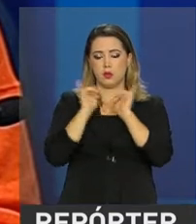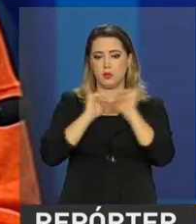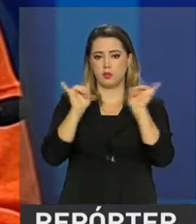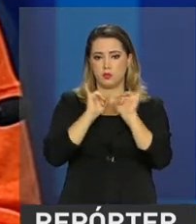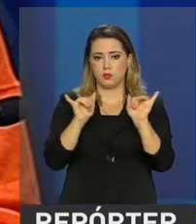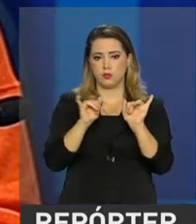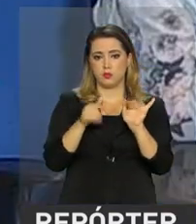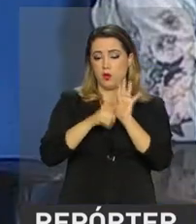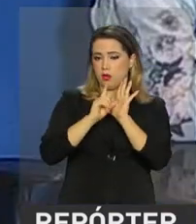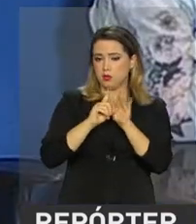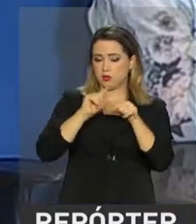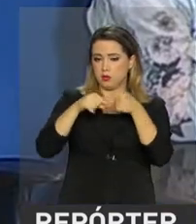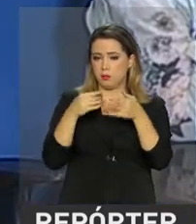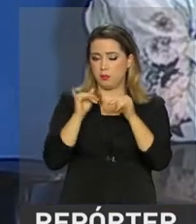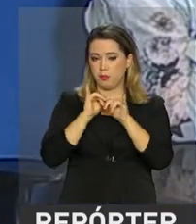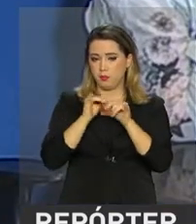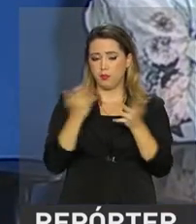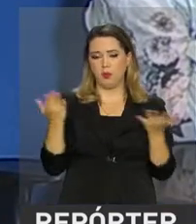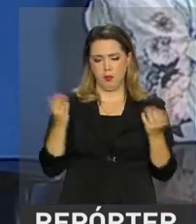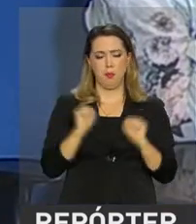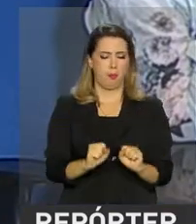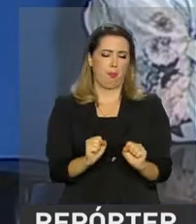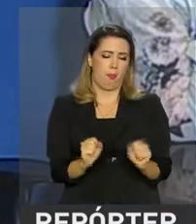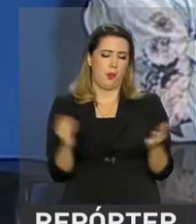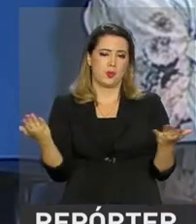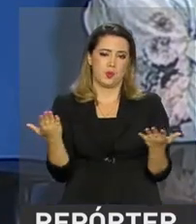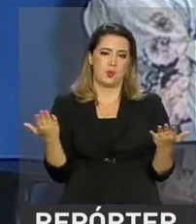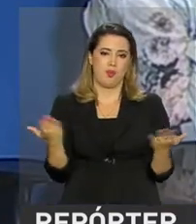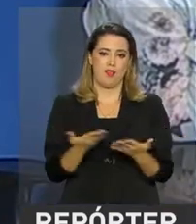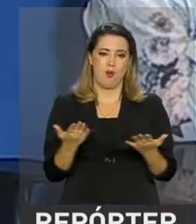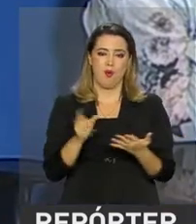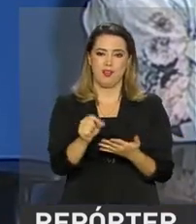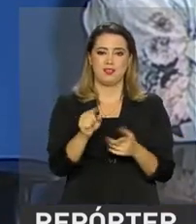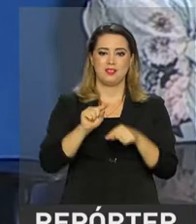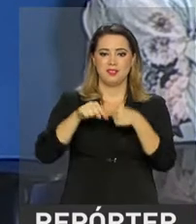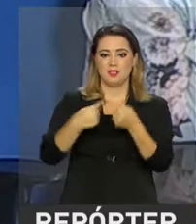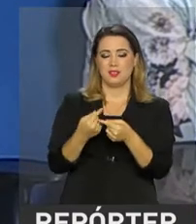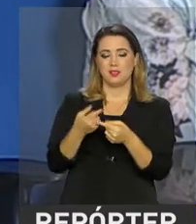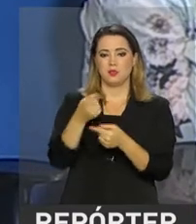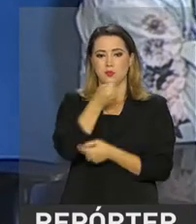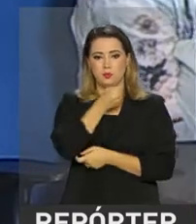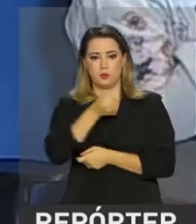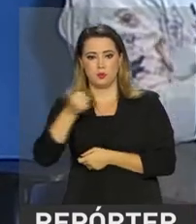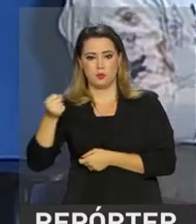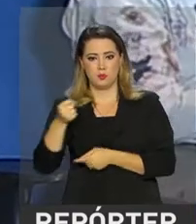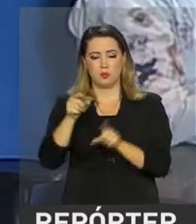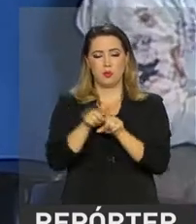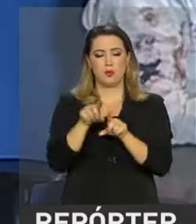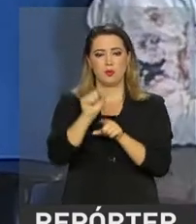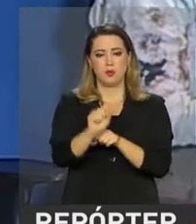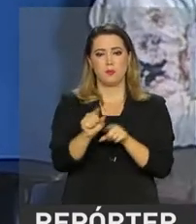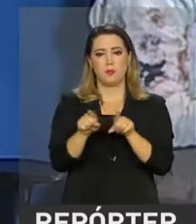fazer. Não, eu posso fazer o anúncio agora. Eu vou passar em seguida a palavra para o